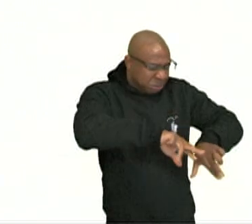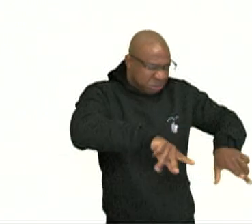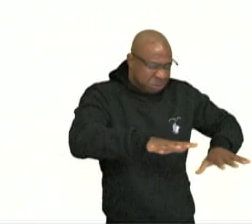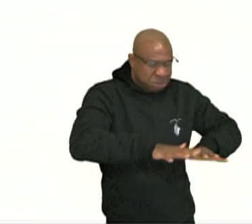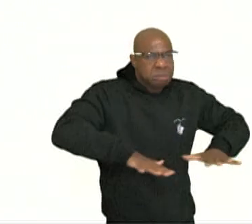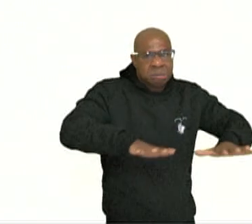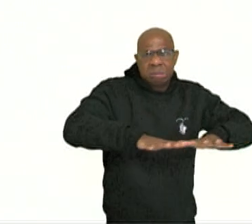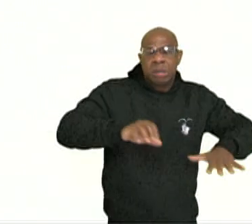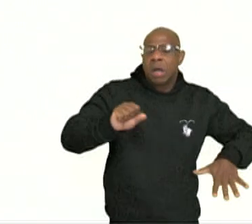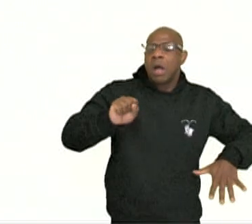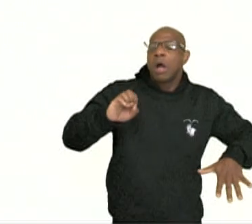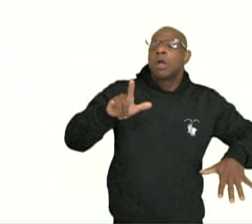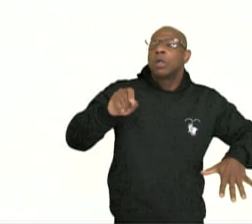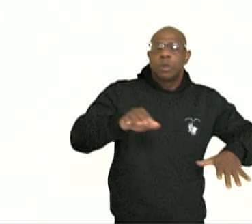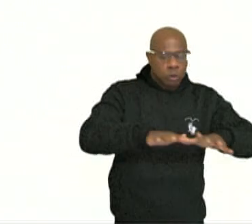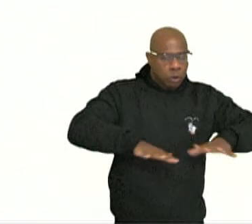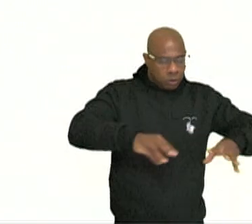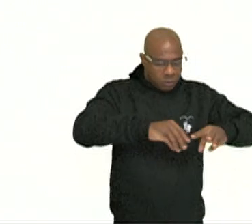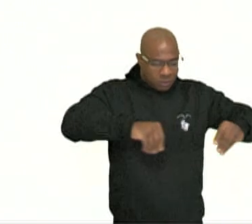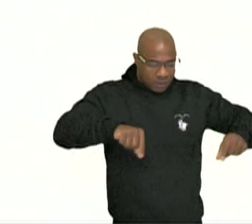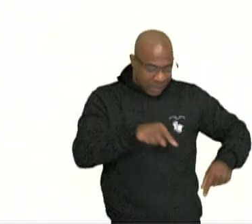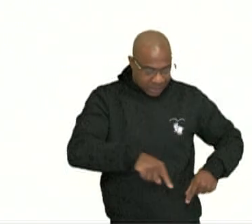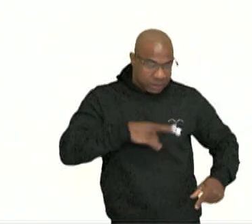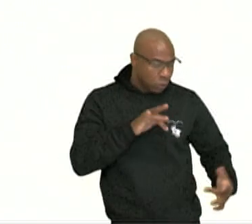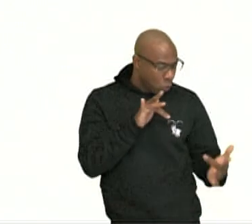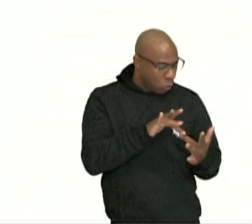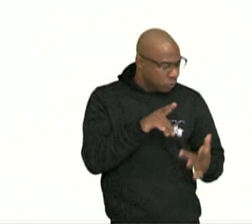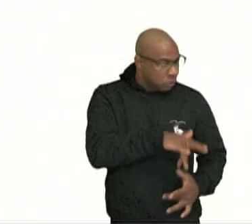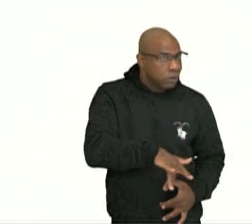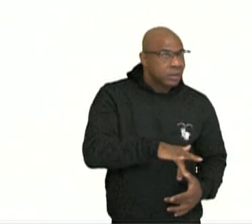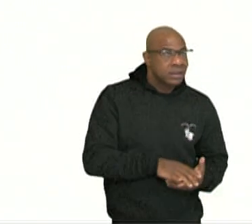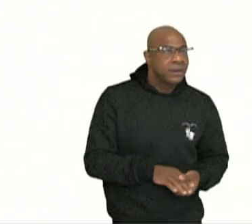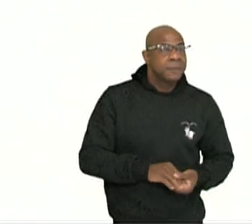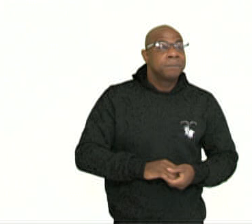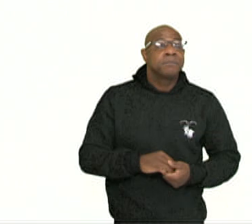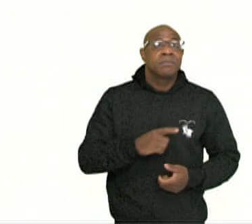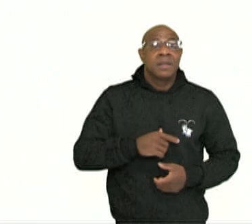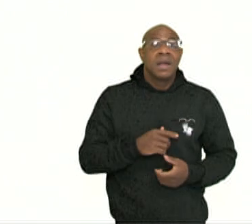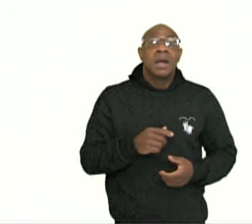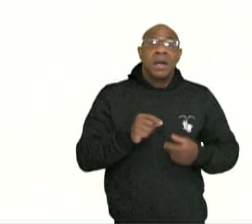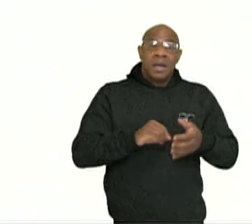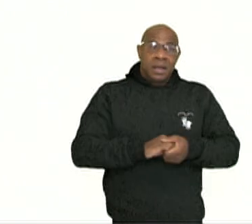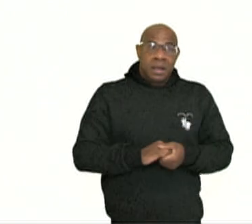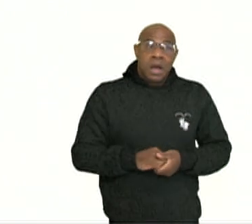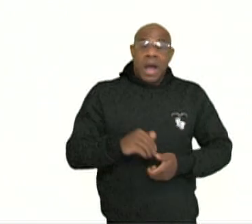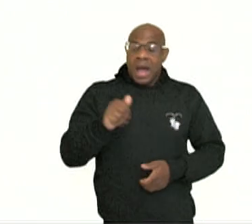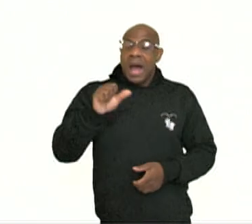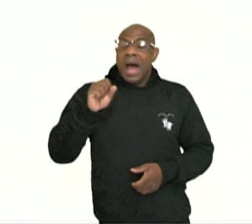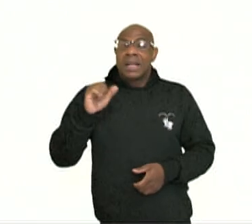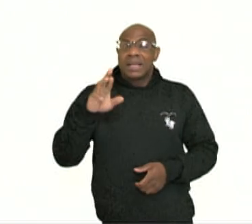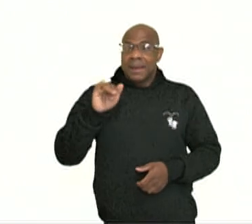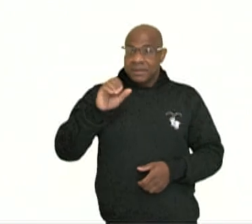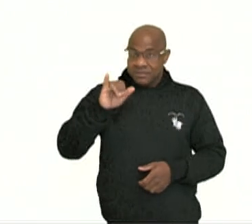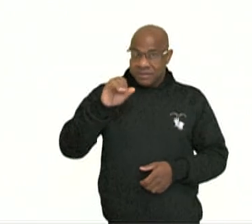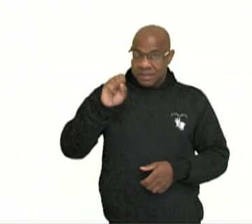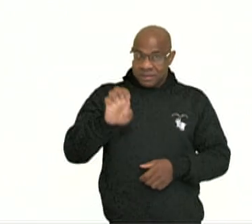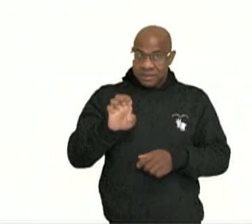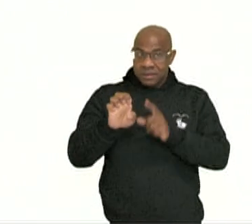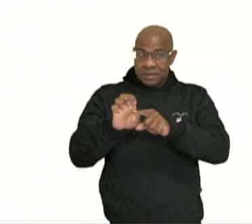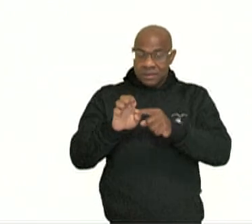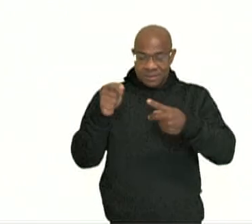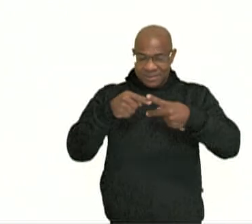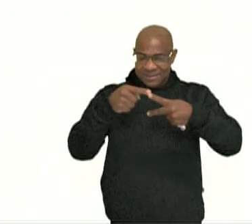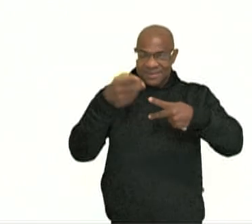doença, exige o contato. Com a ascaridíase, a ingestão de água ou alimentos contaminados.